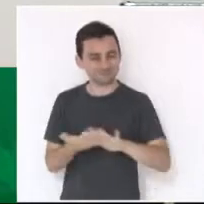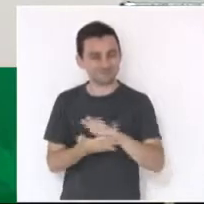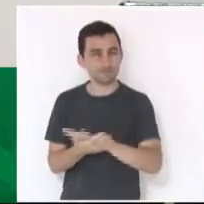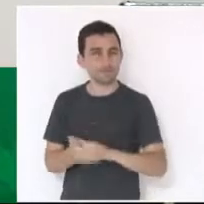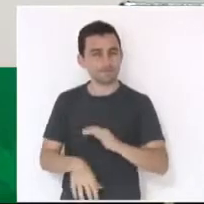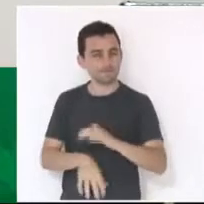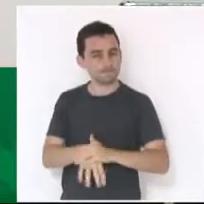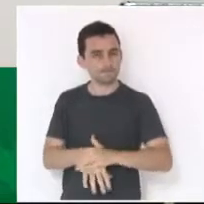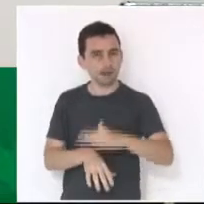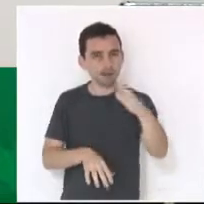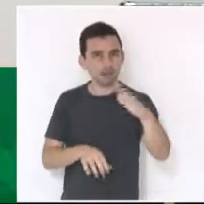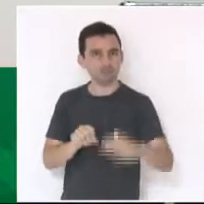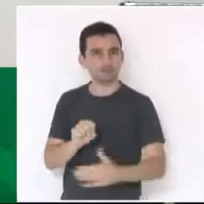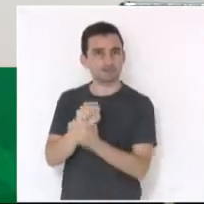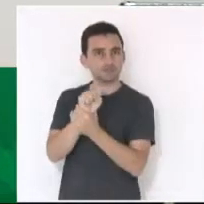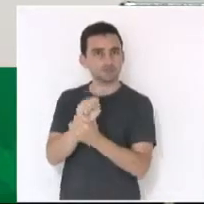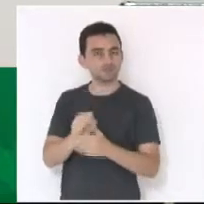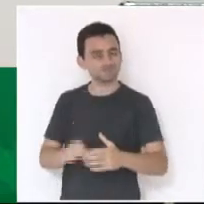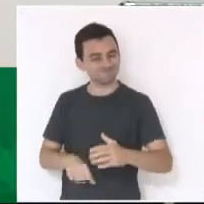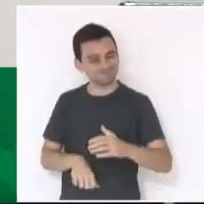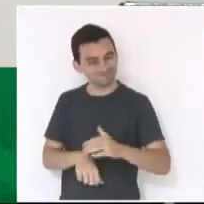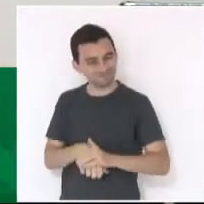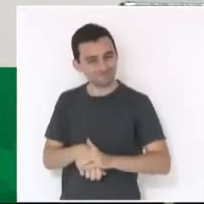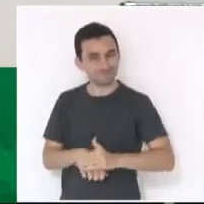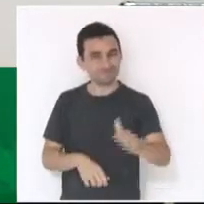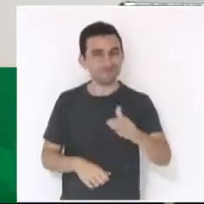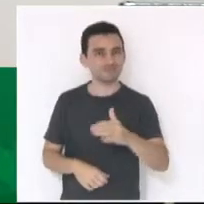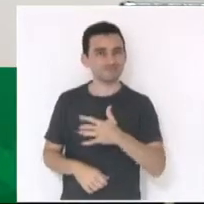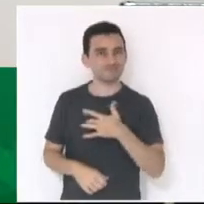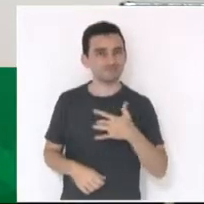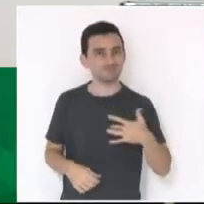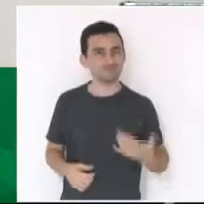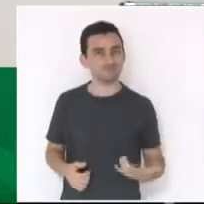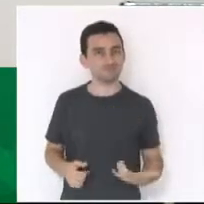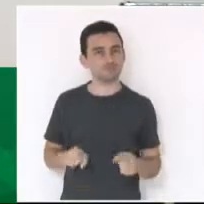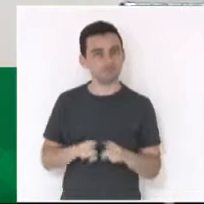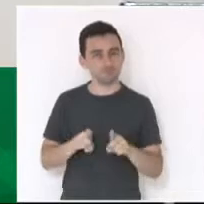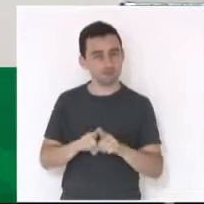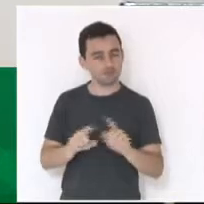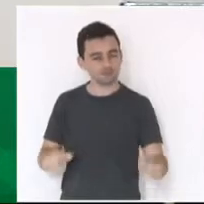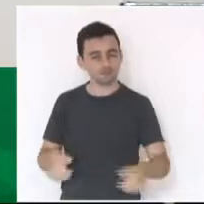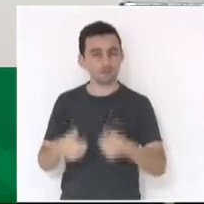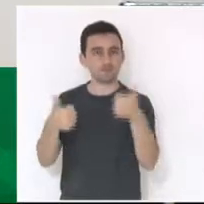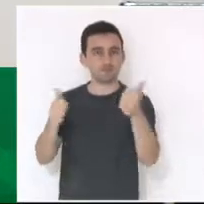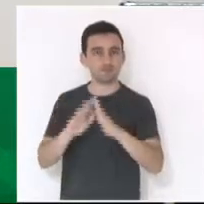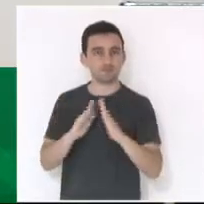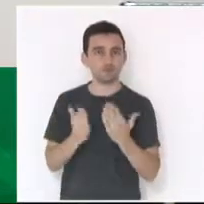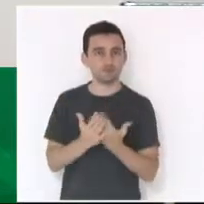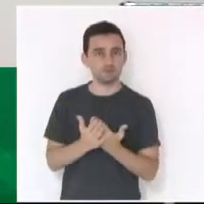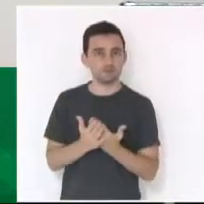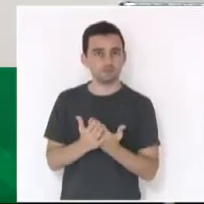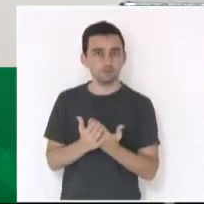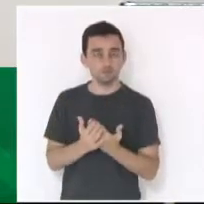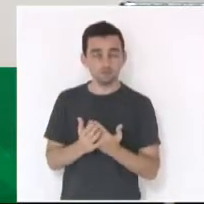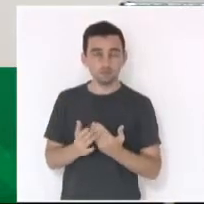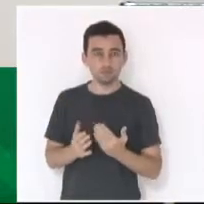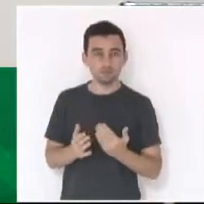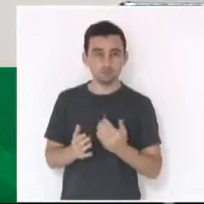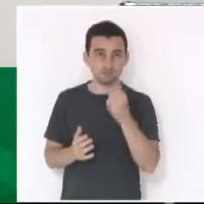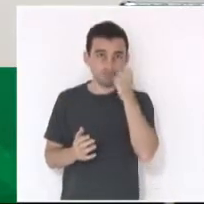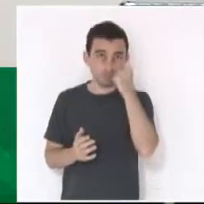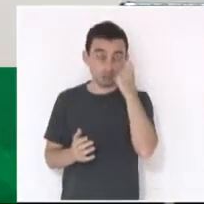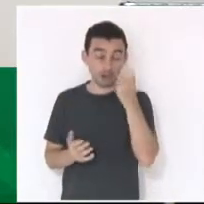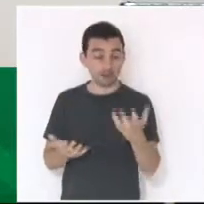mais saúde mais e melhores escolas um país cujo projeto traga